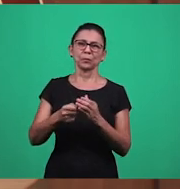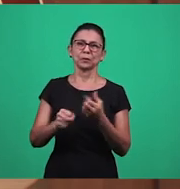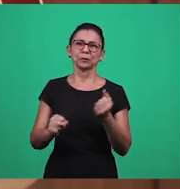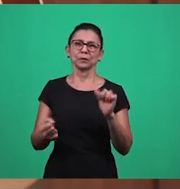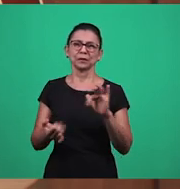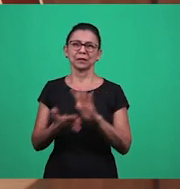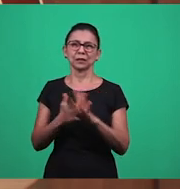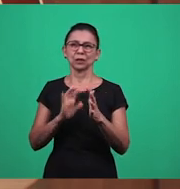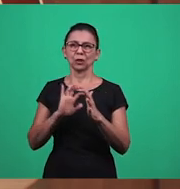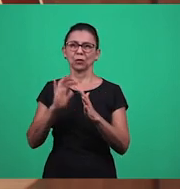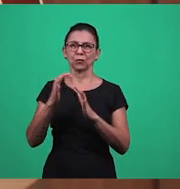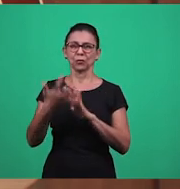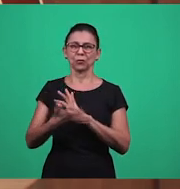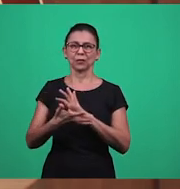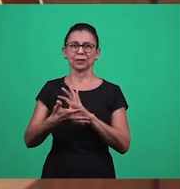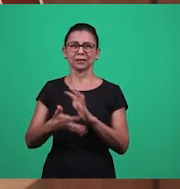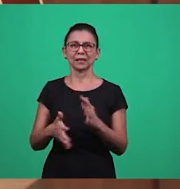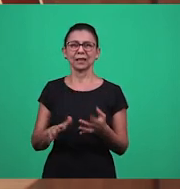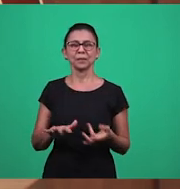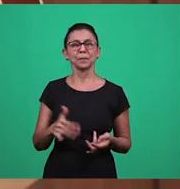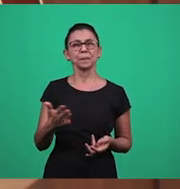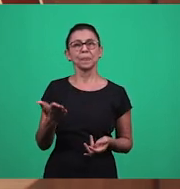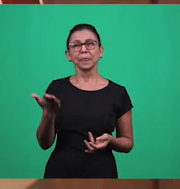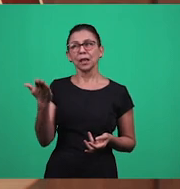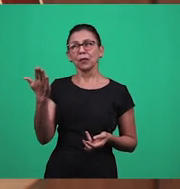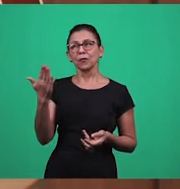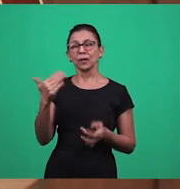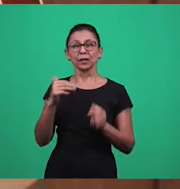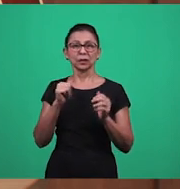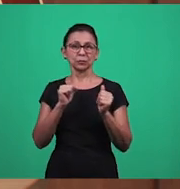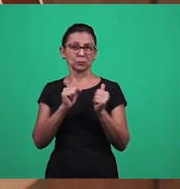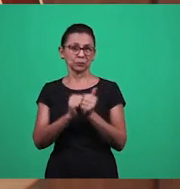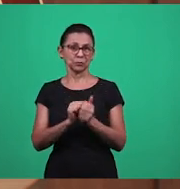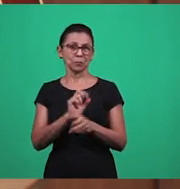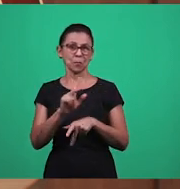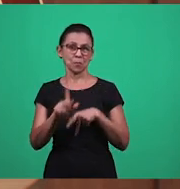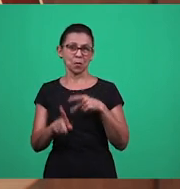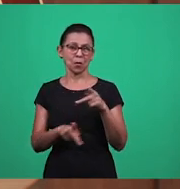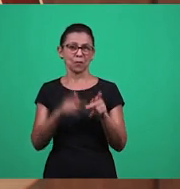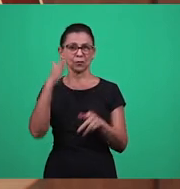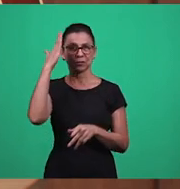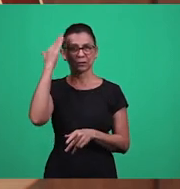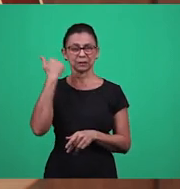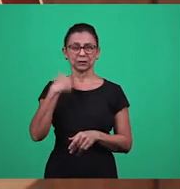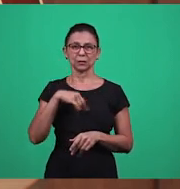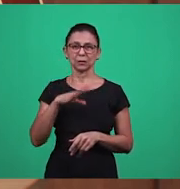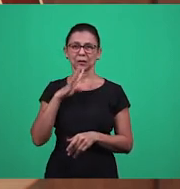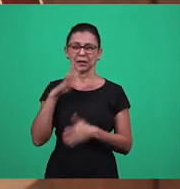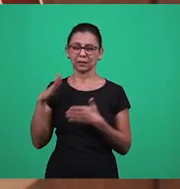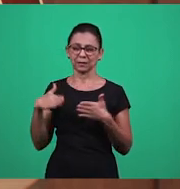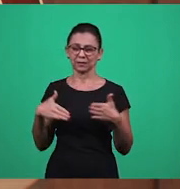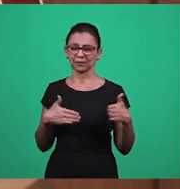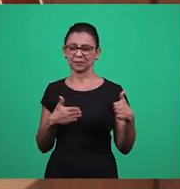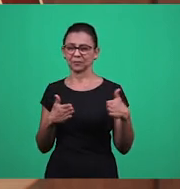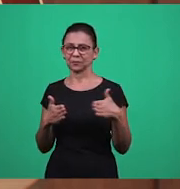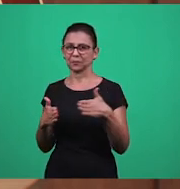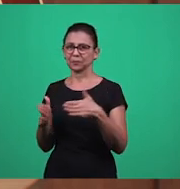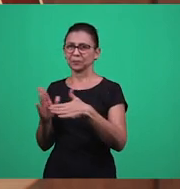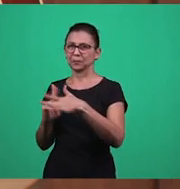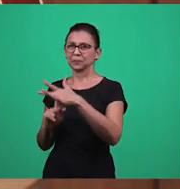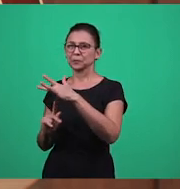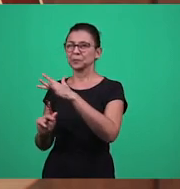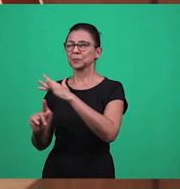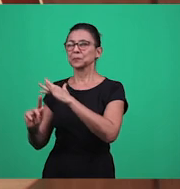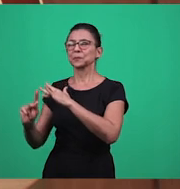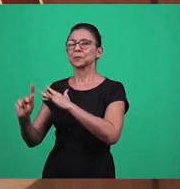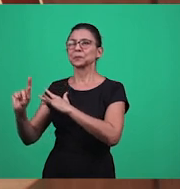Vem para o meio do povo que sabe o caminho da